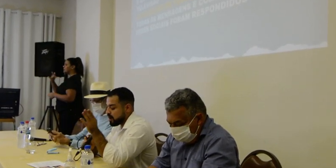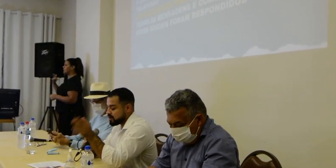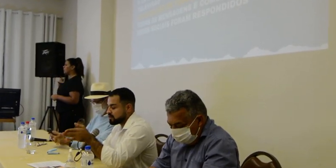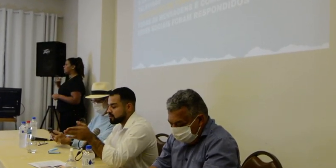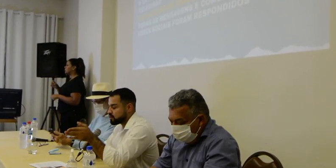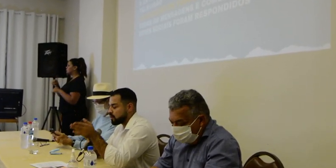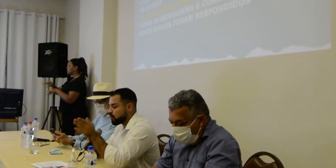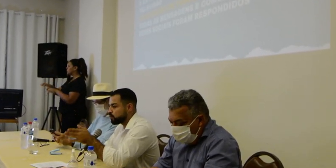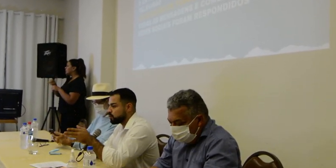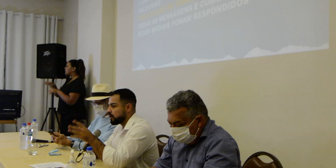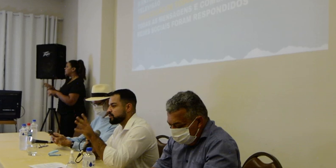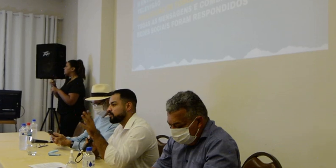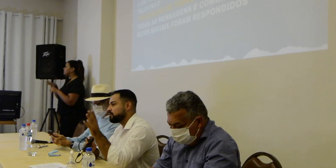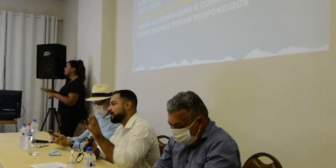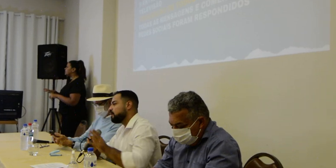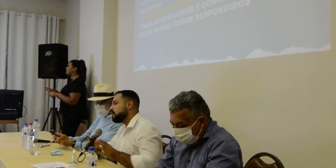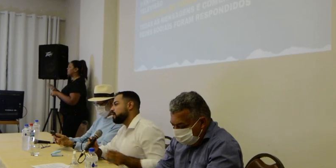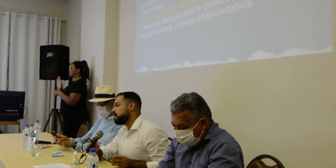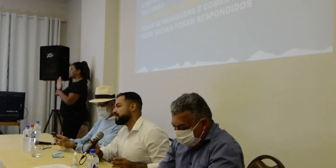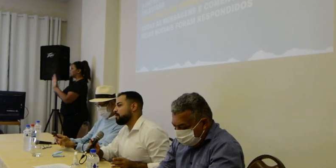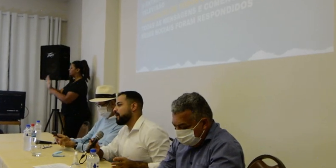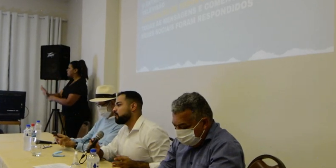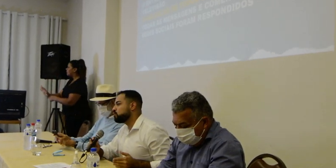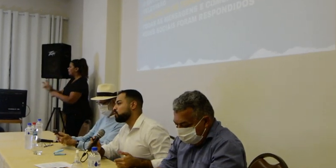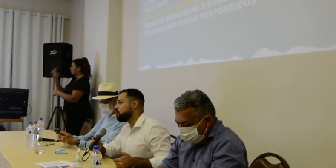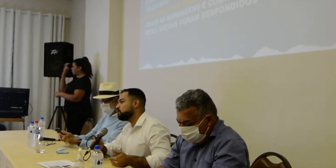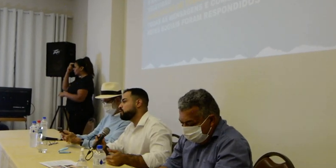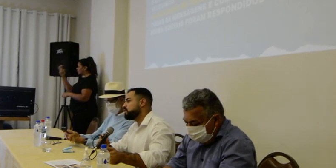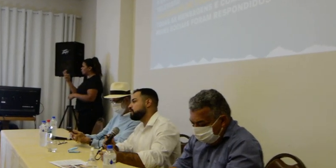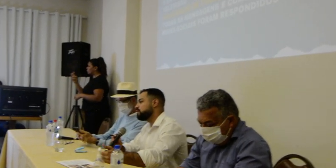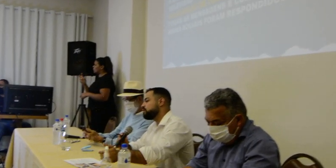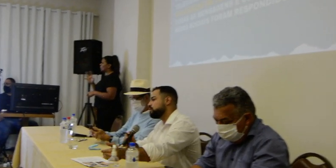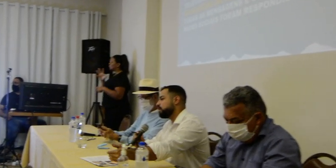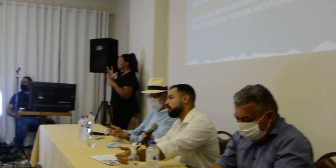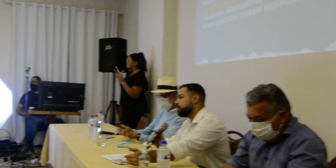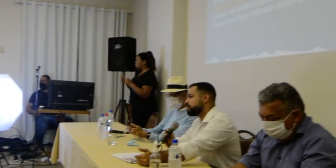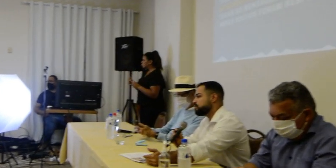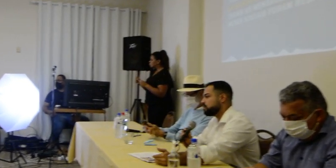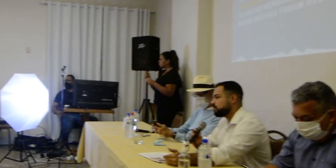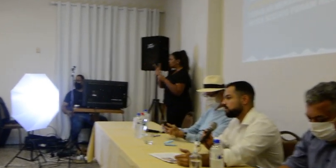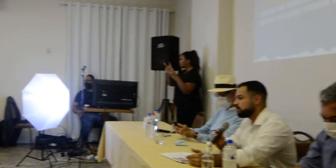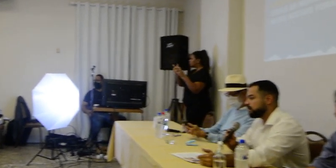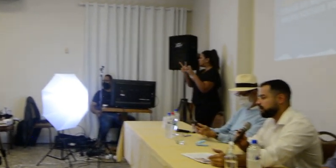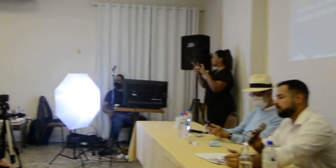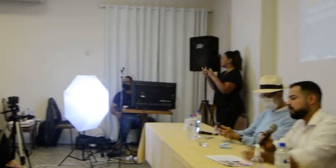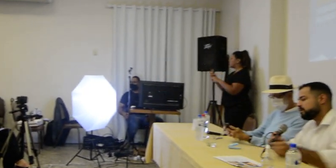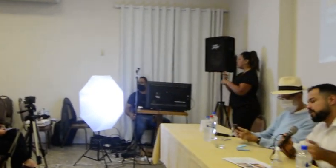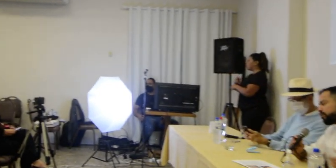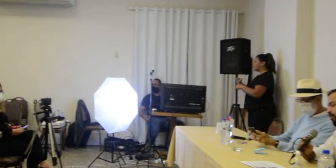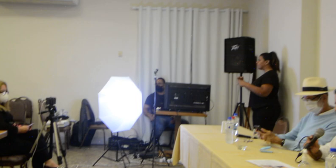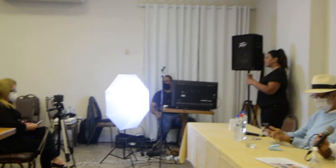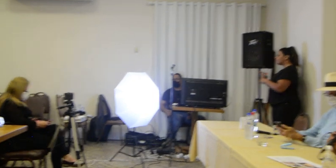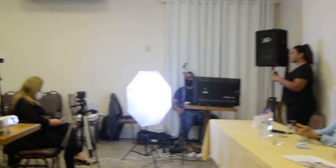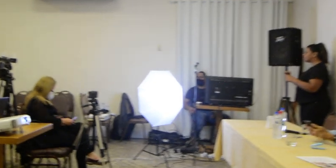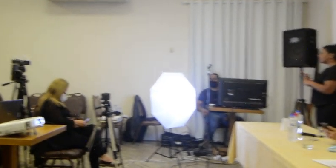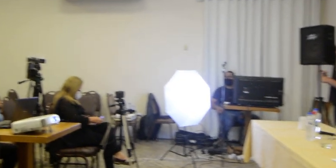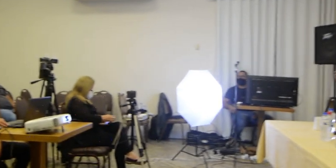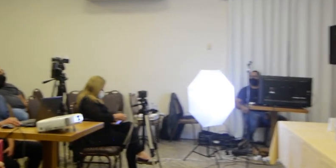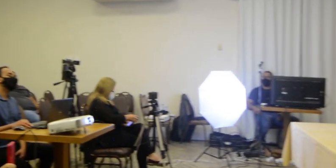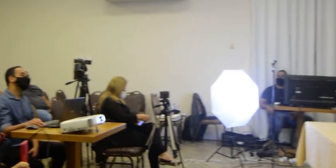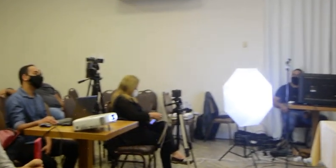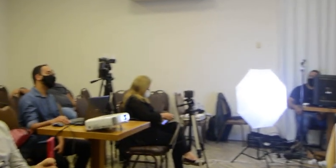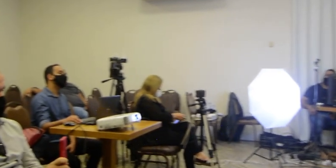educação, assistência social e cultura. A gente tem trabalho em todos esses temas, né? Seja por projeto de